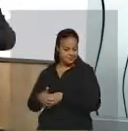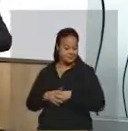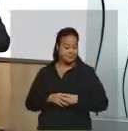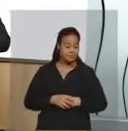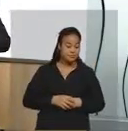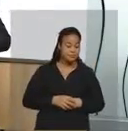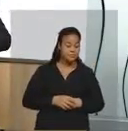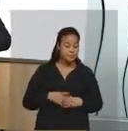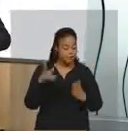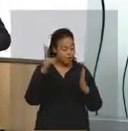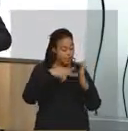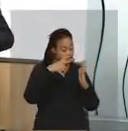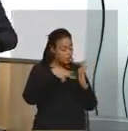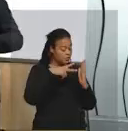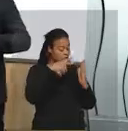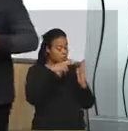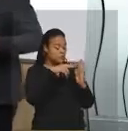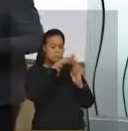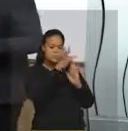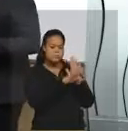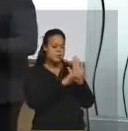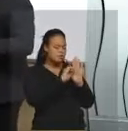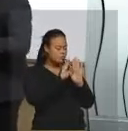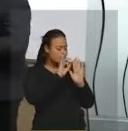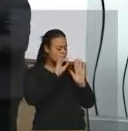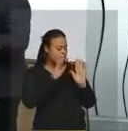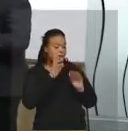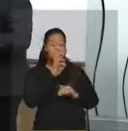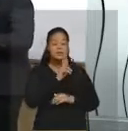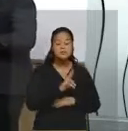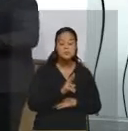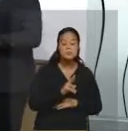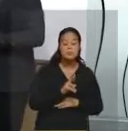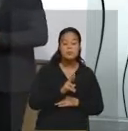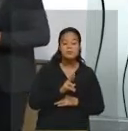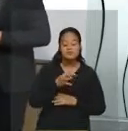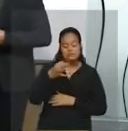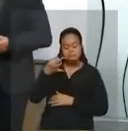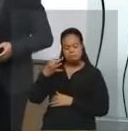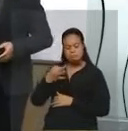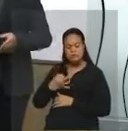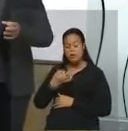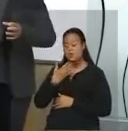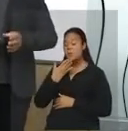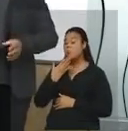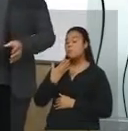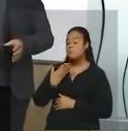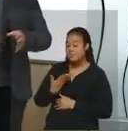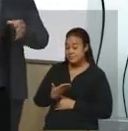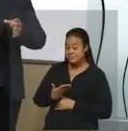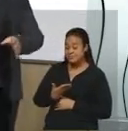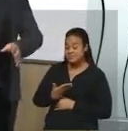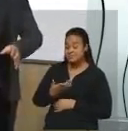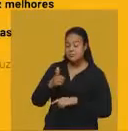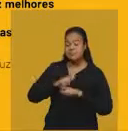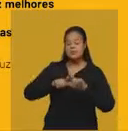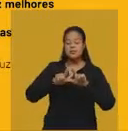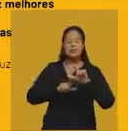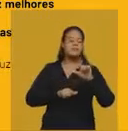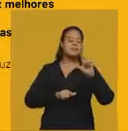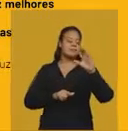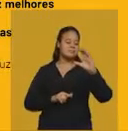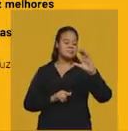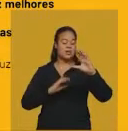no texto em que fizemos a leitura. E a resposta ideal para esta pergunta é a letra C.